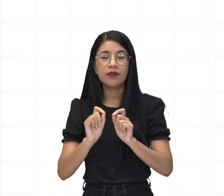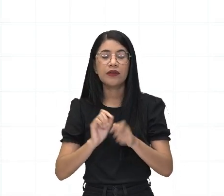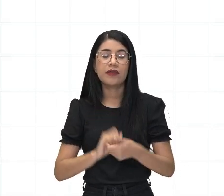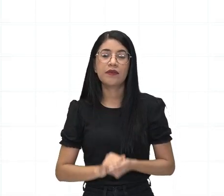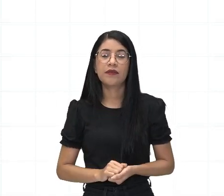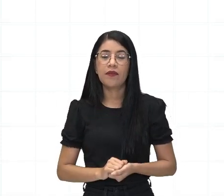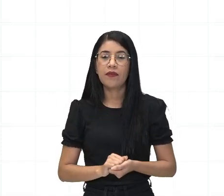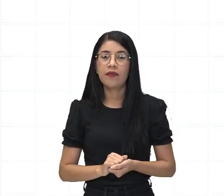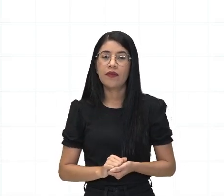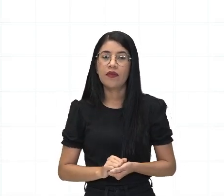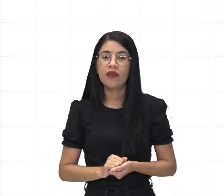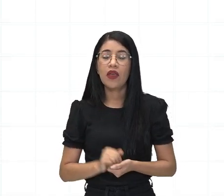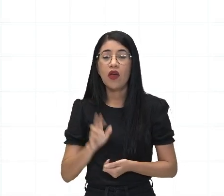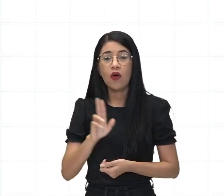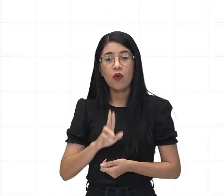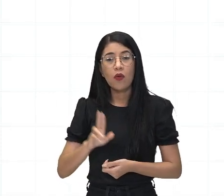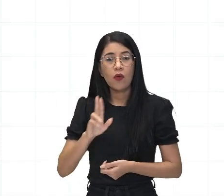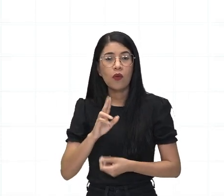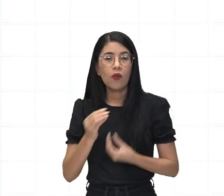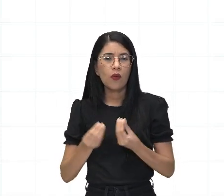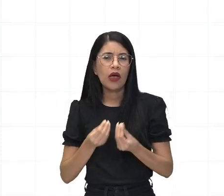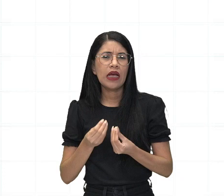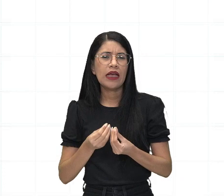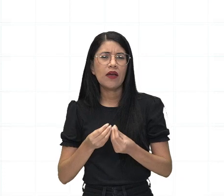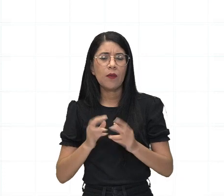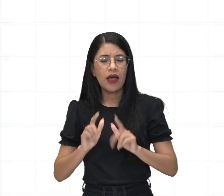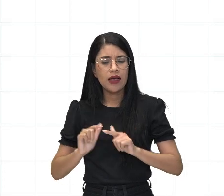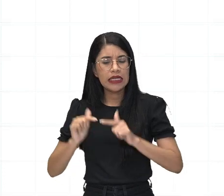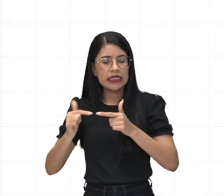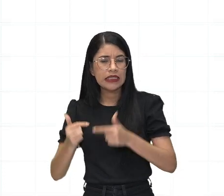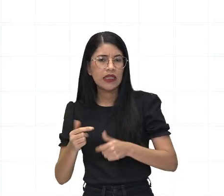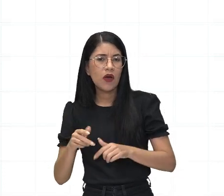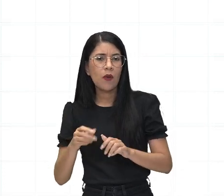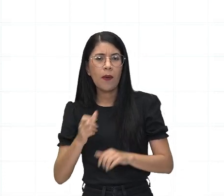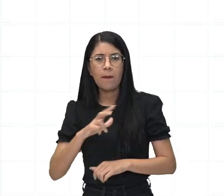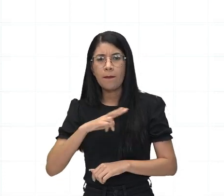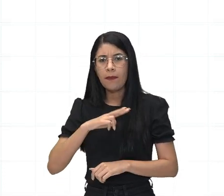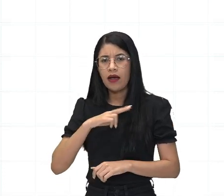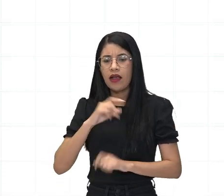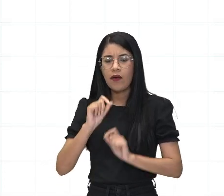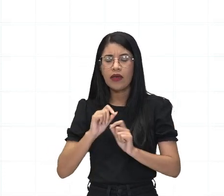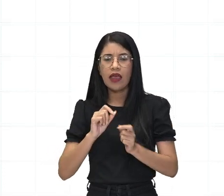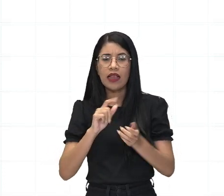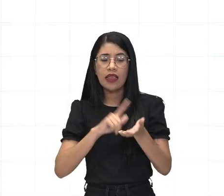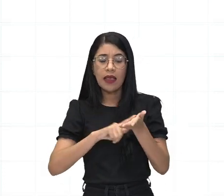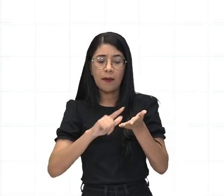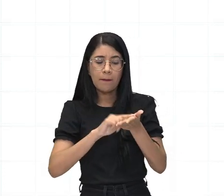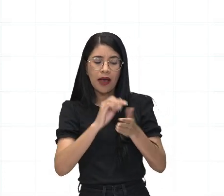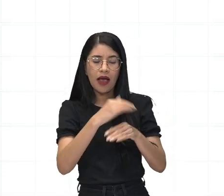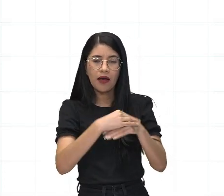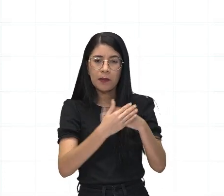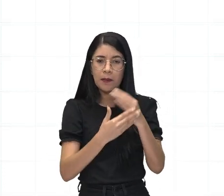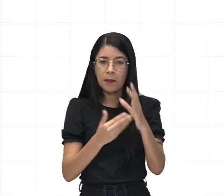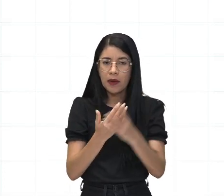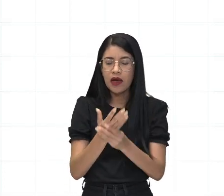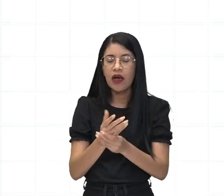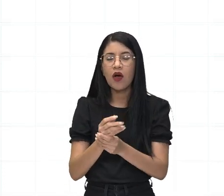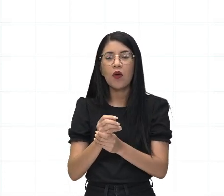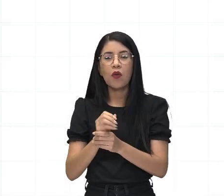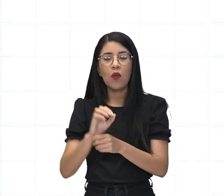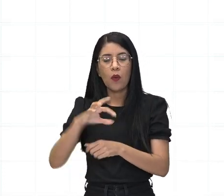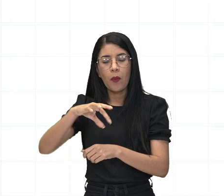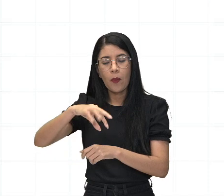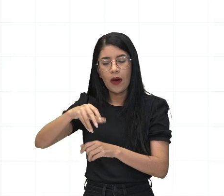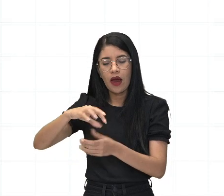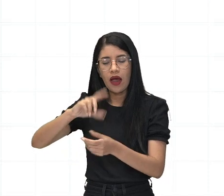muito uma atitude pessoal de higienizar as mãos com água e sabão. Se você estiver fora de